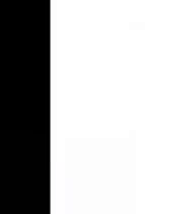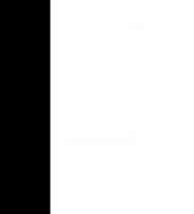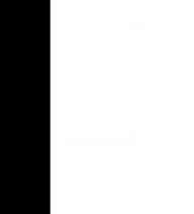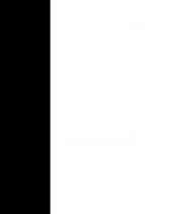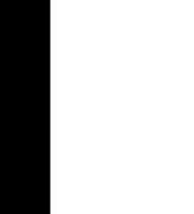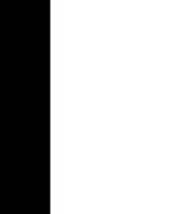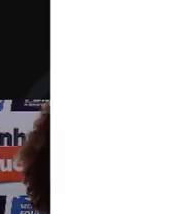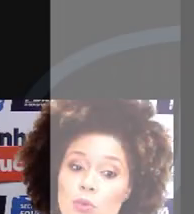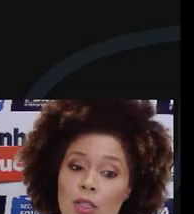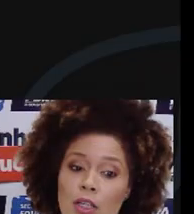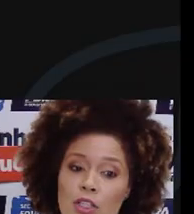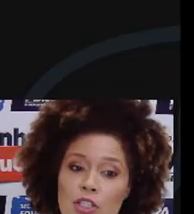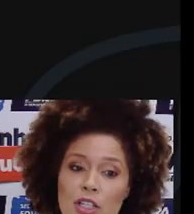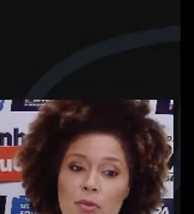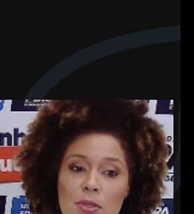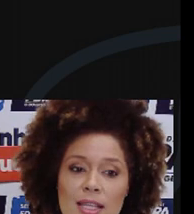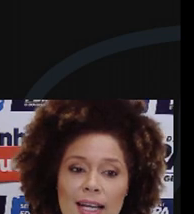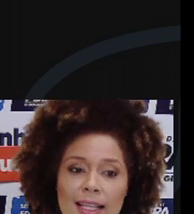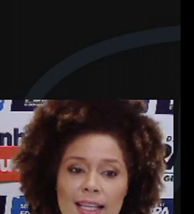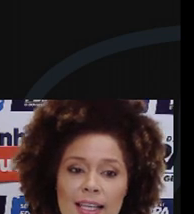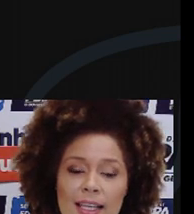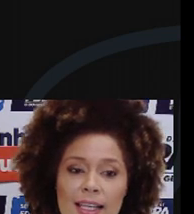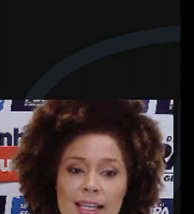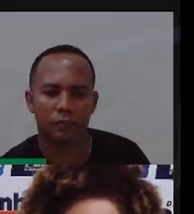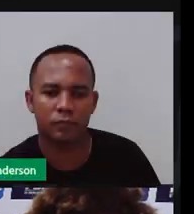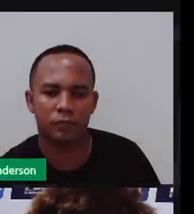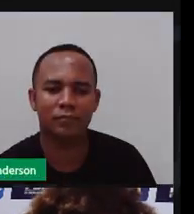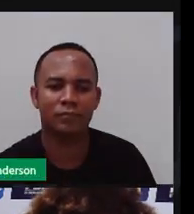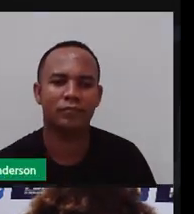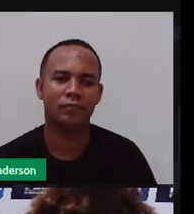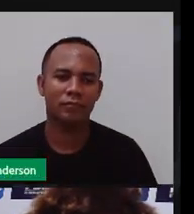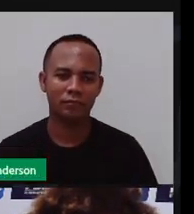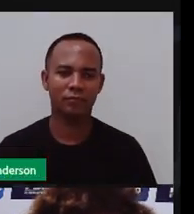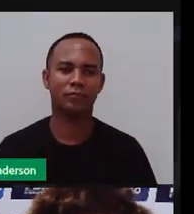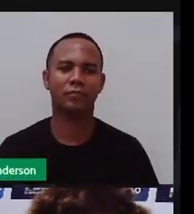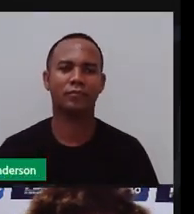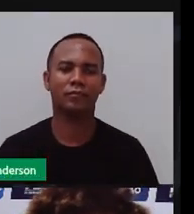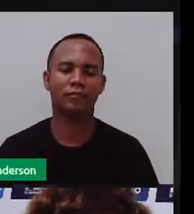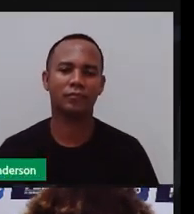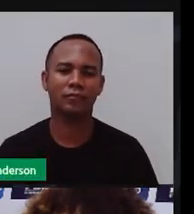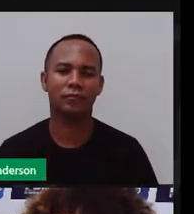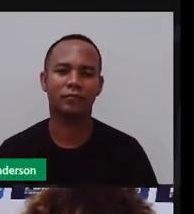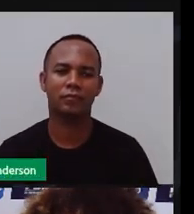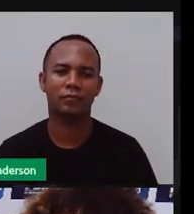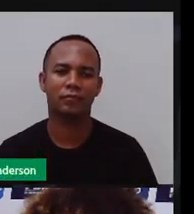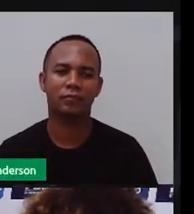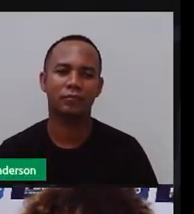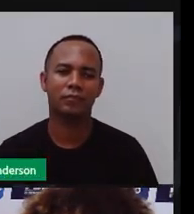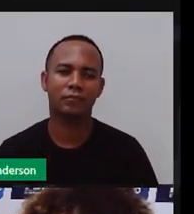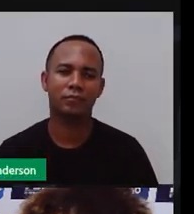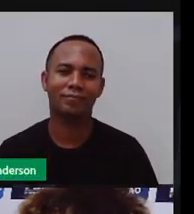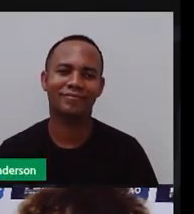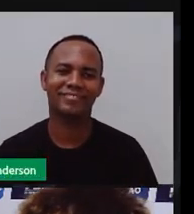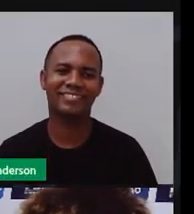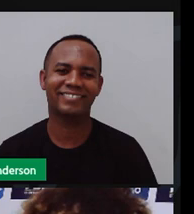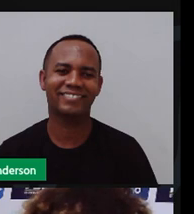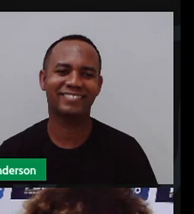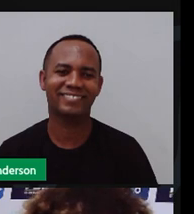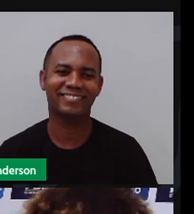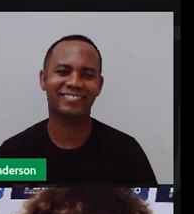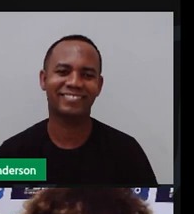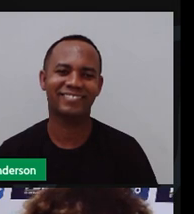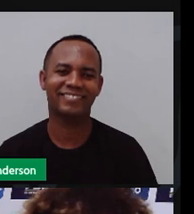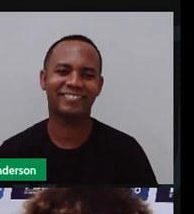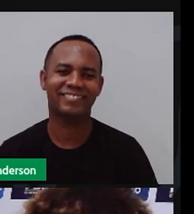.br Estamos aqui de volta. Isso, deixa a Anderson aparecer. Vídeo